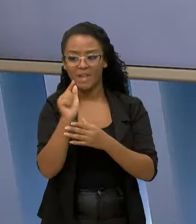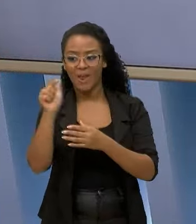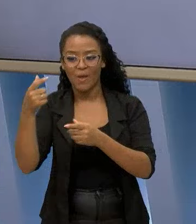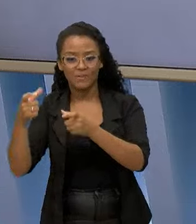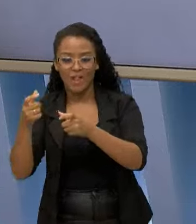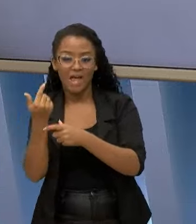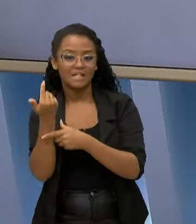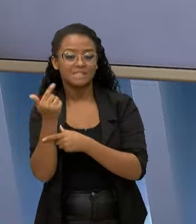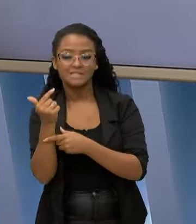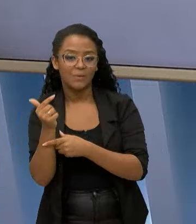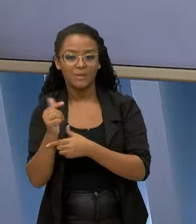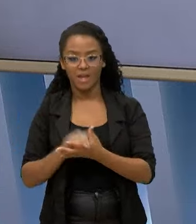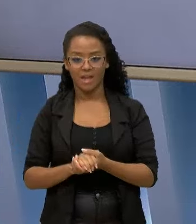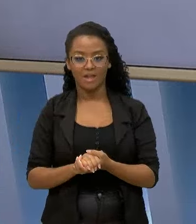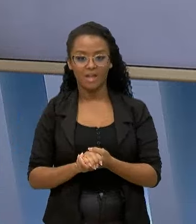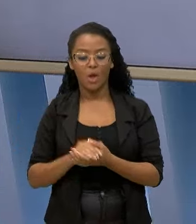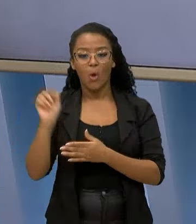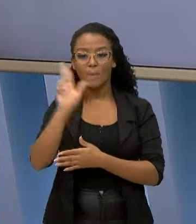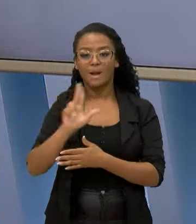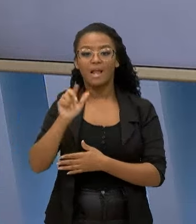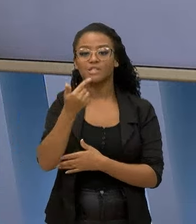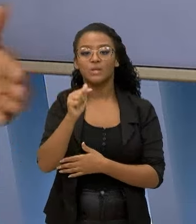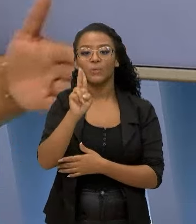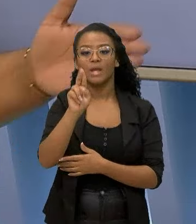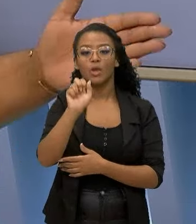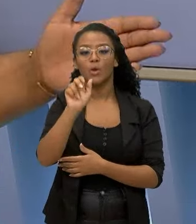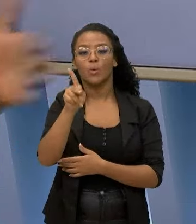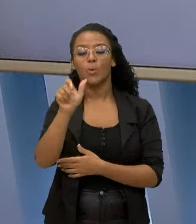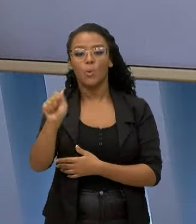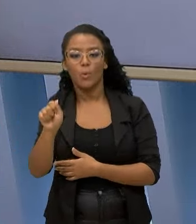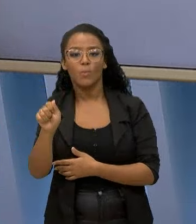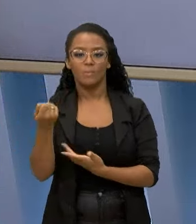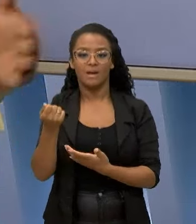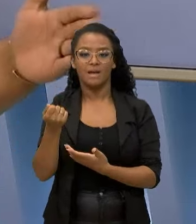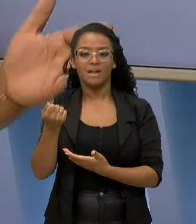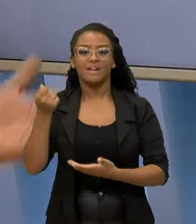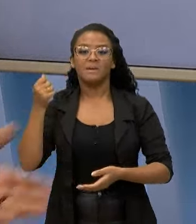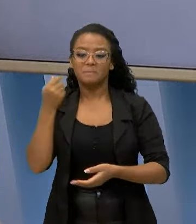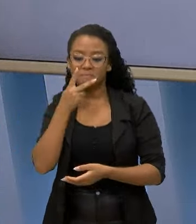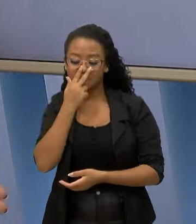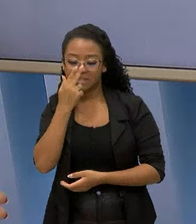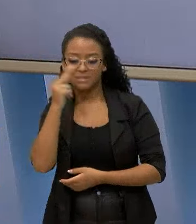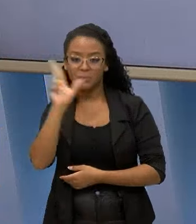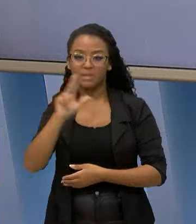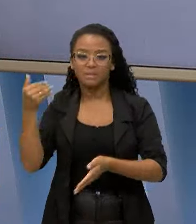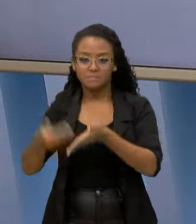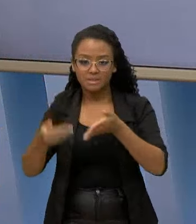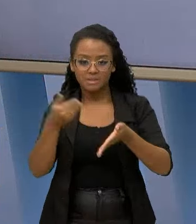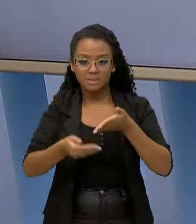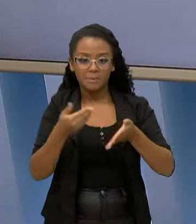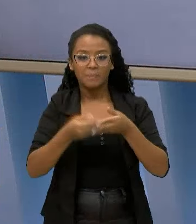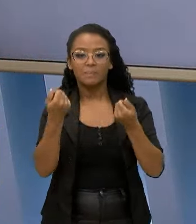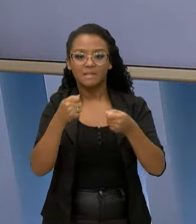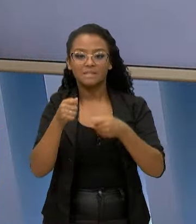está perdendo recurso por isso. Nós temos que ter um pronto-socorro municipal descentralizado nos bairros. Nós temos que ter